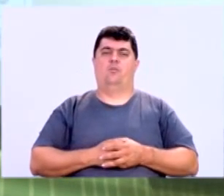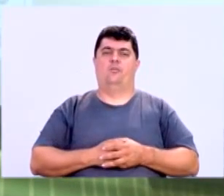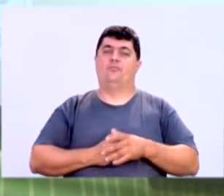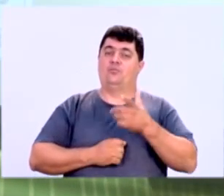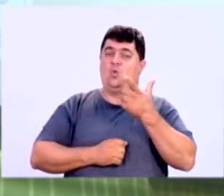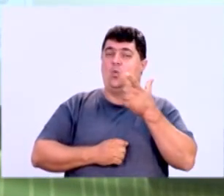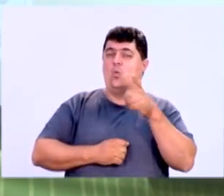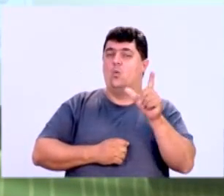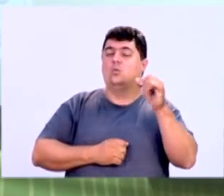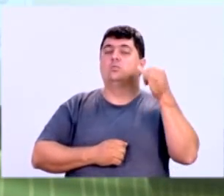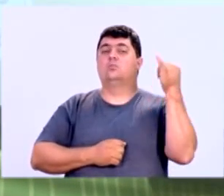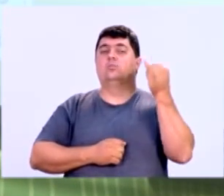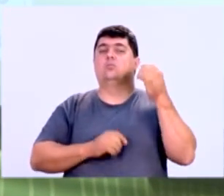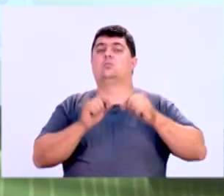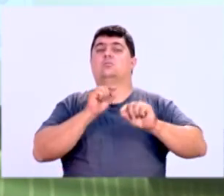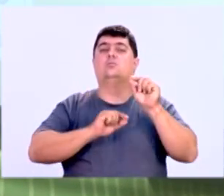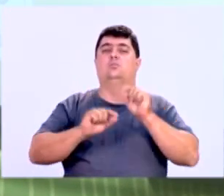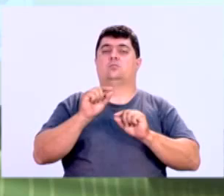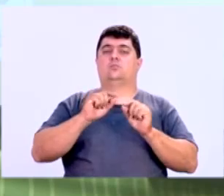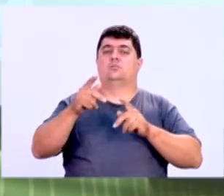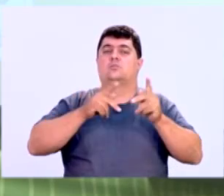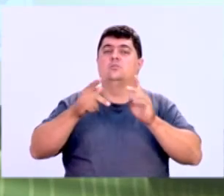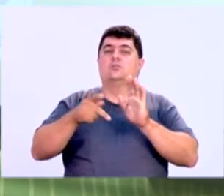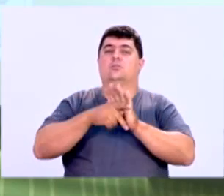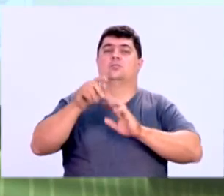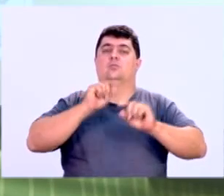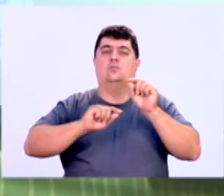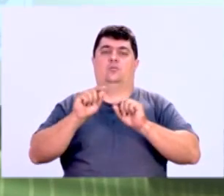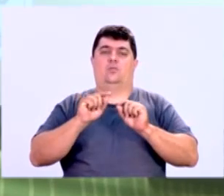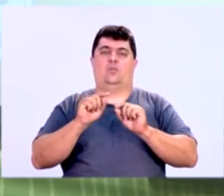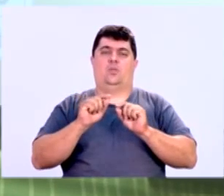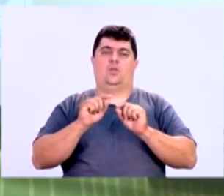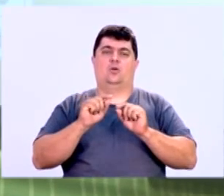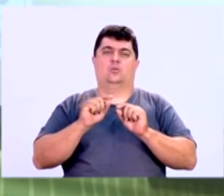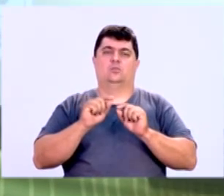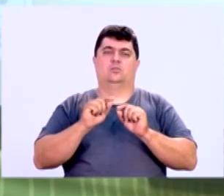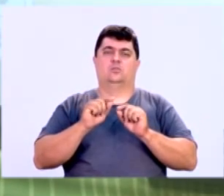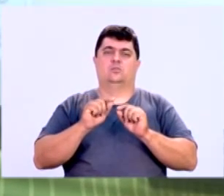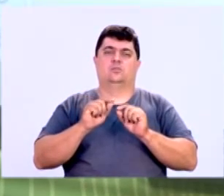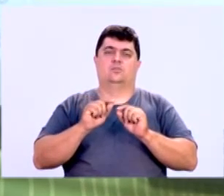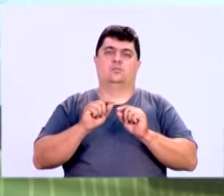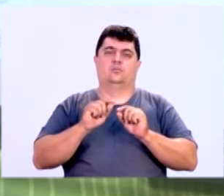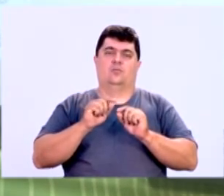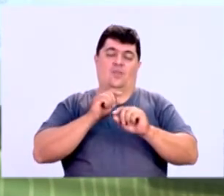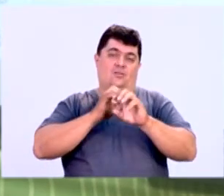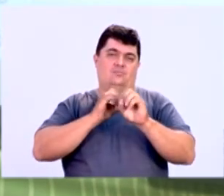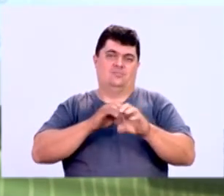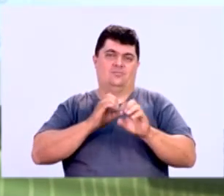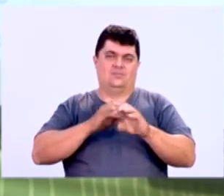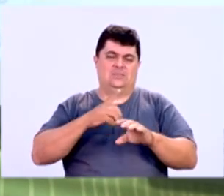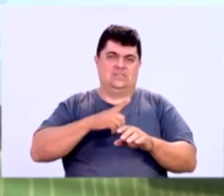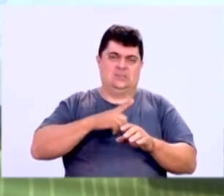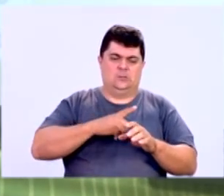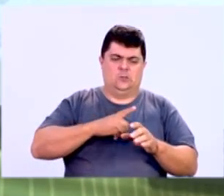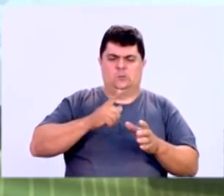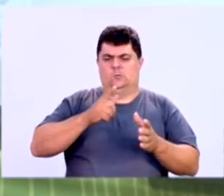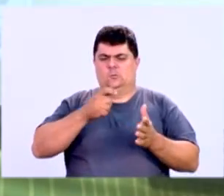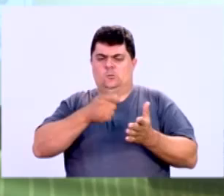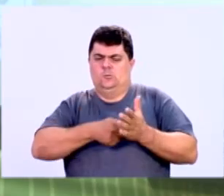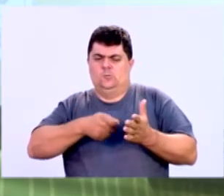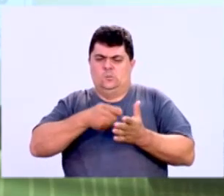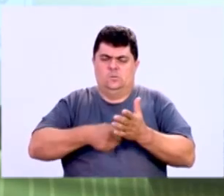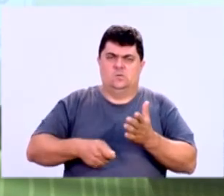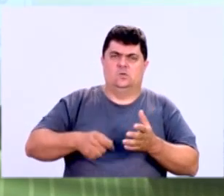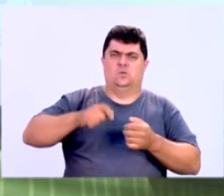Fato importante quando a gente fala de planejamento é que geralmente no nosso sistema de ensino são cobrados de nós que